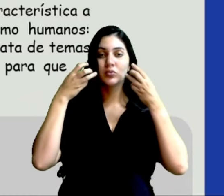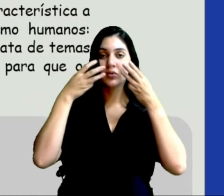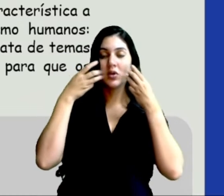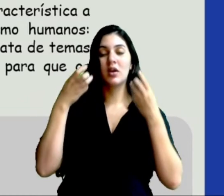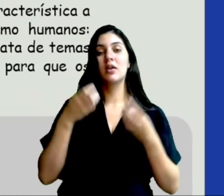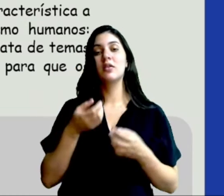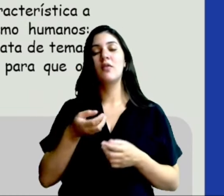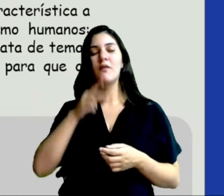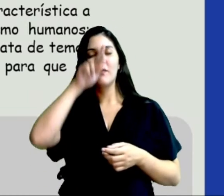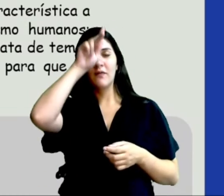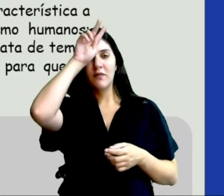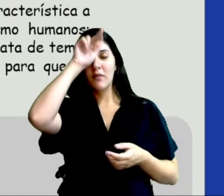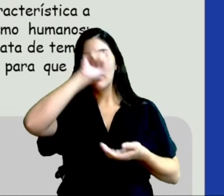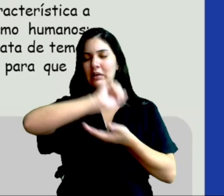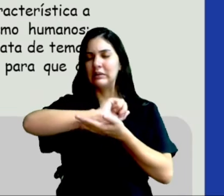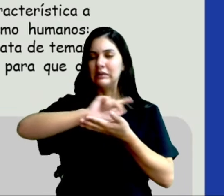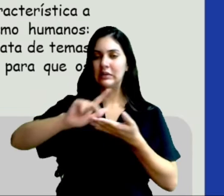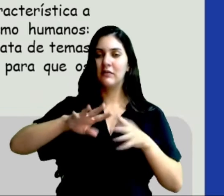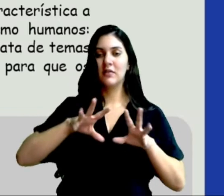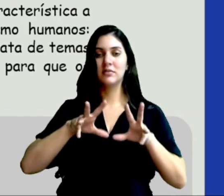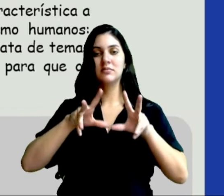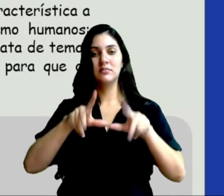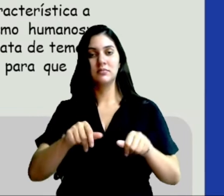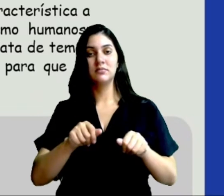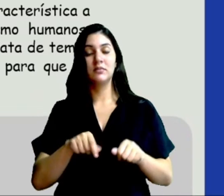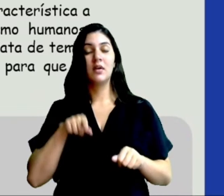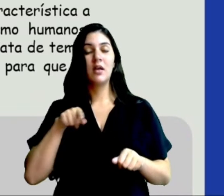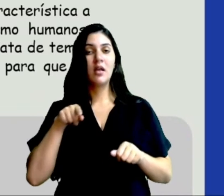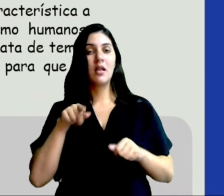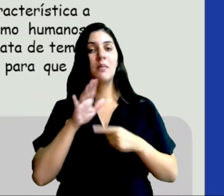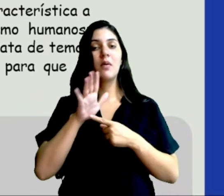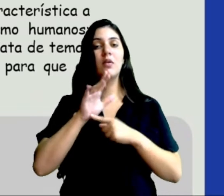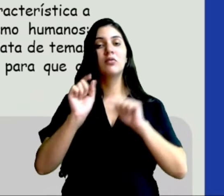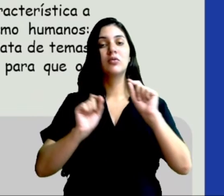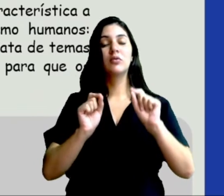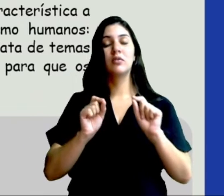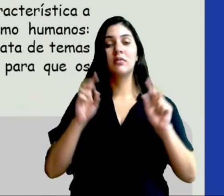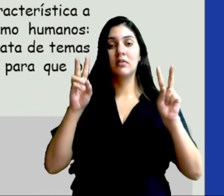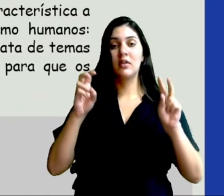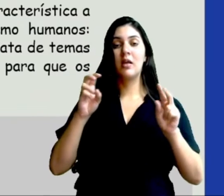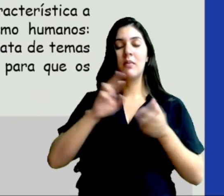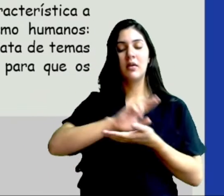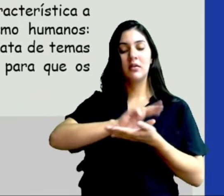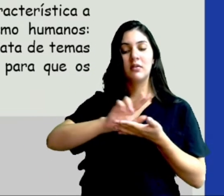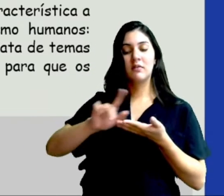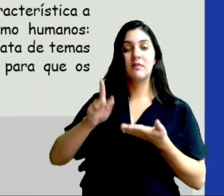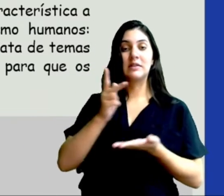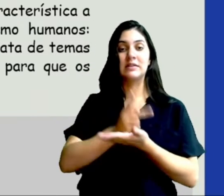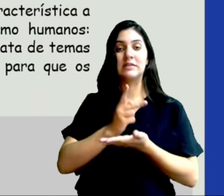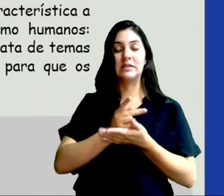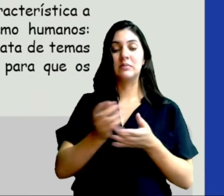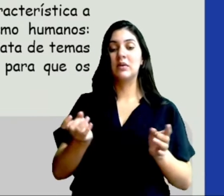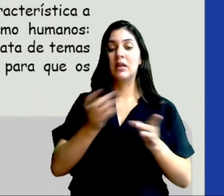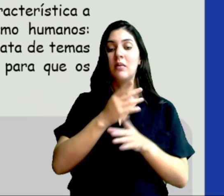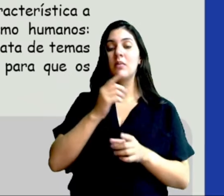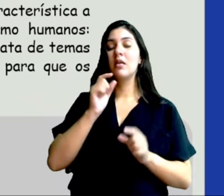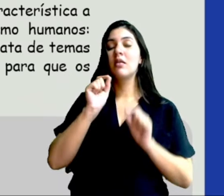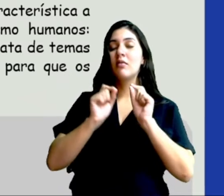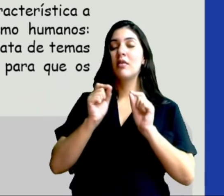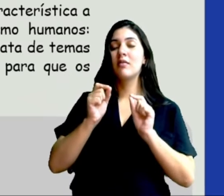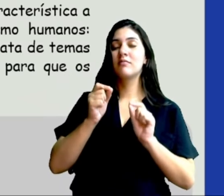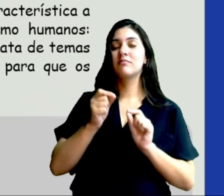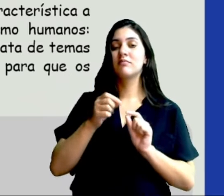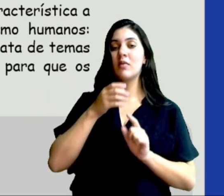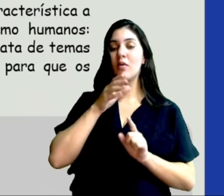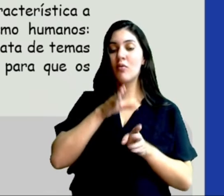gatos, formigas, entre outros animais. Ela trata de temas variados e sempre termina com uma moral da história,